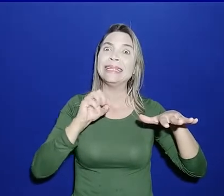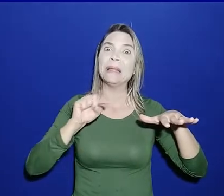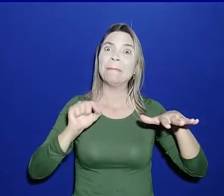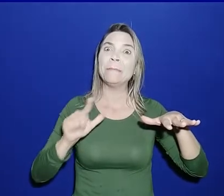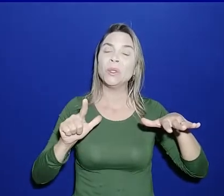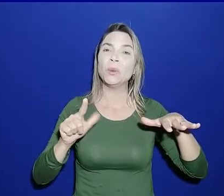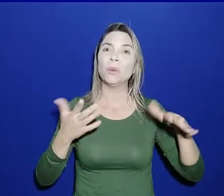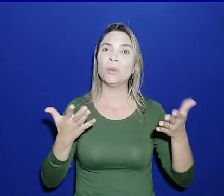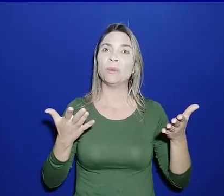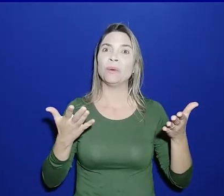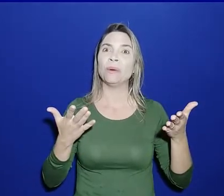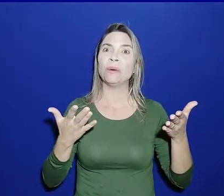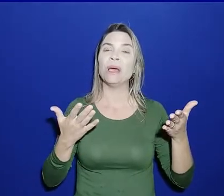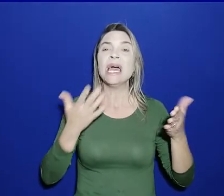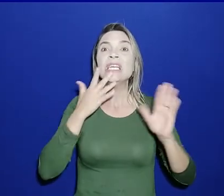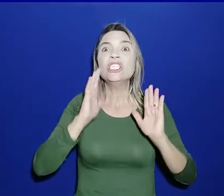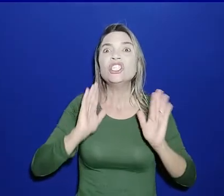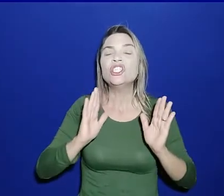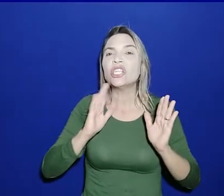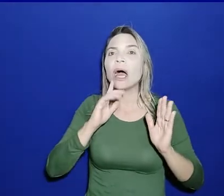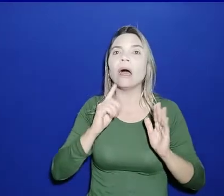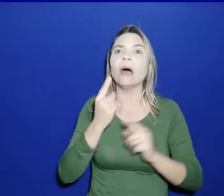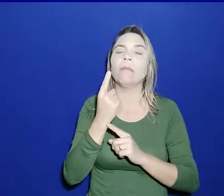aproximadamente 500 mil de infectados.